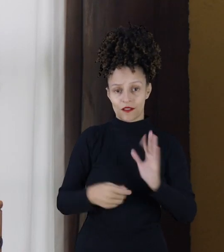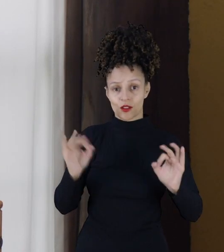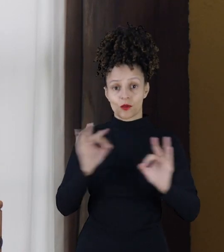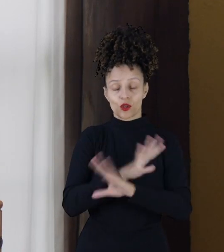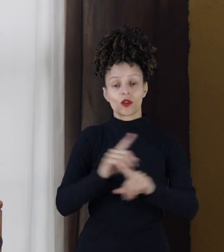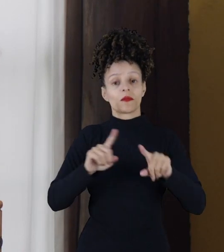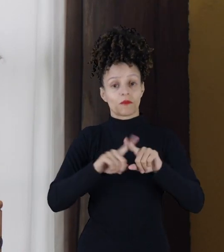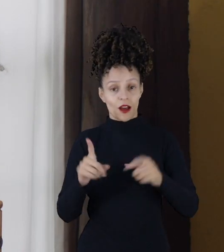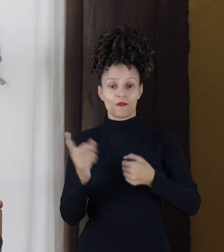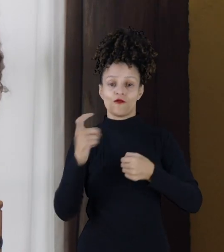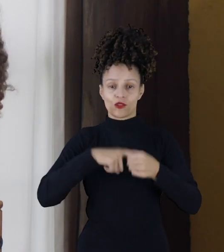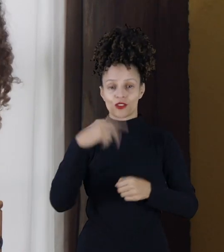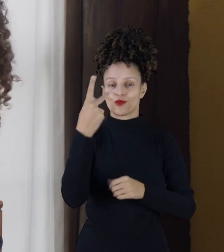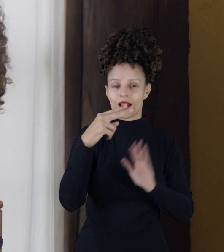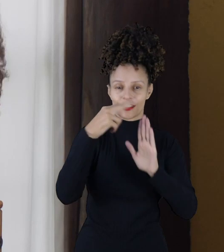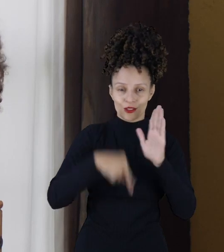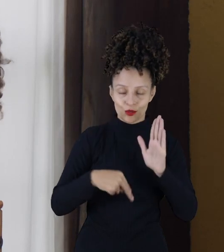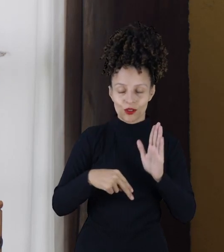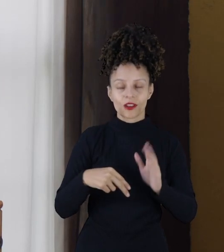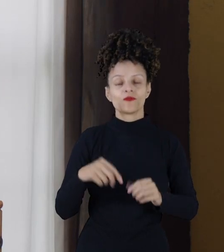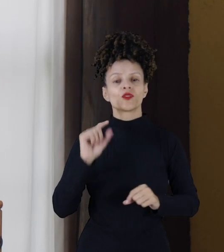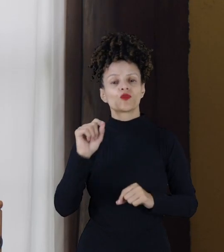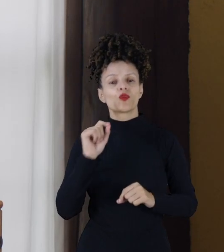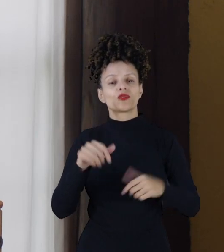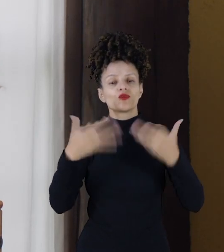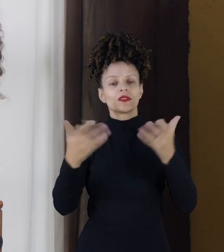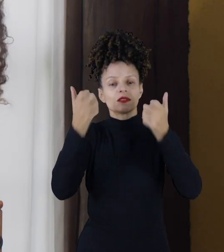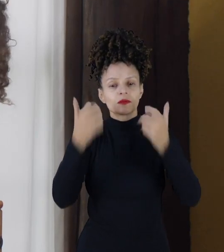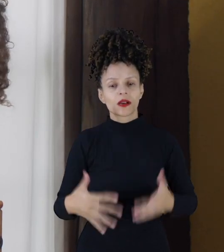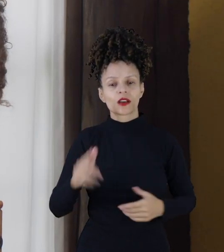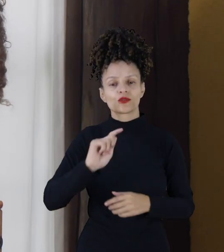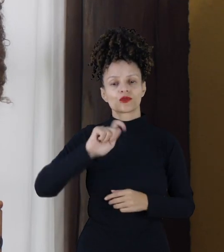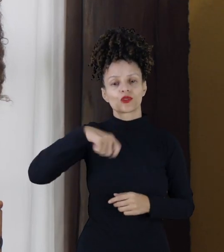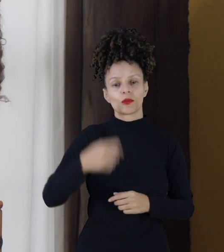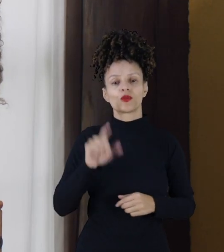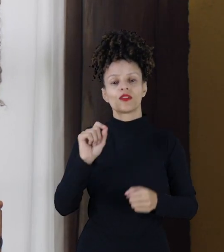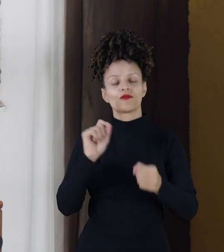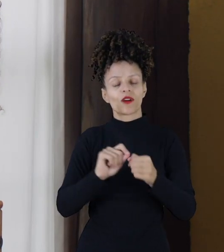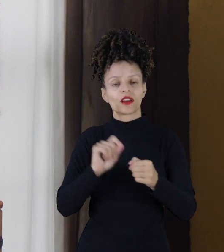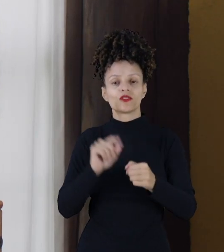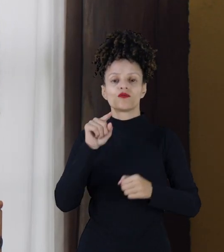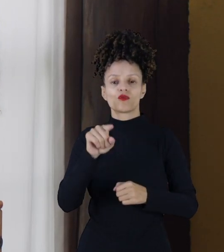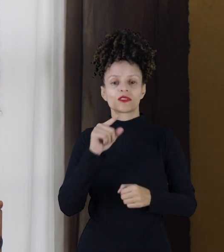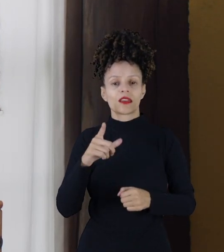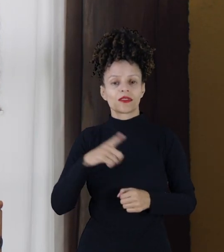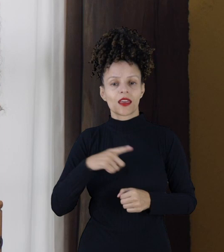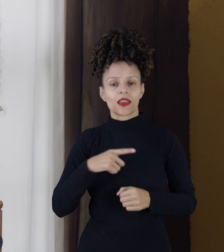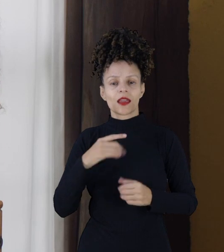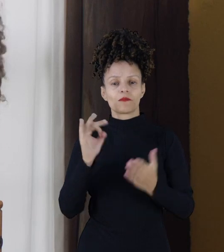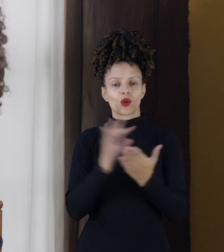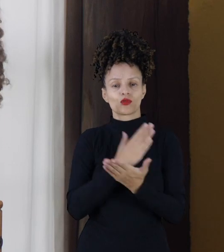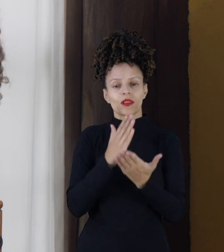saia escrevendo. Mas, voltando na sua leitura lá do Galeano, quando a gente vai falar sobre o que faz com que